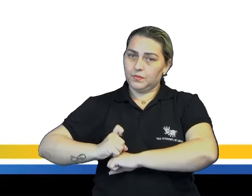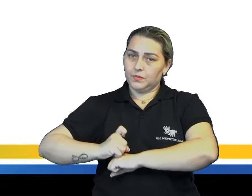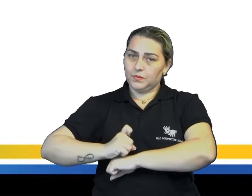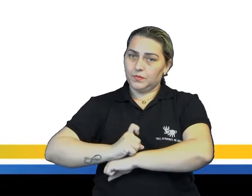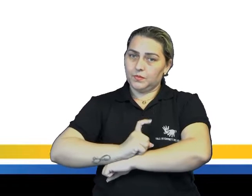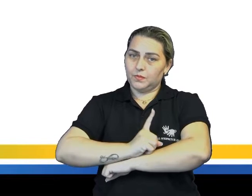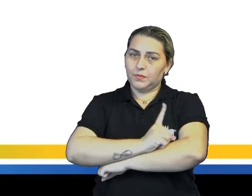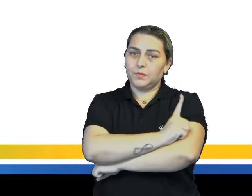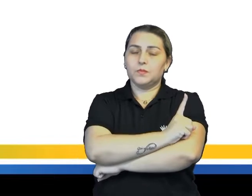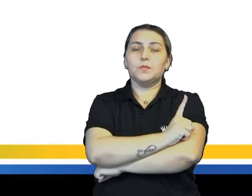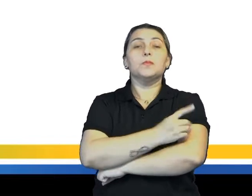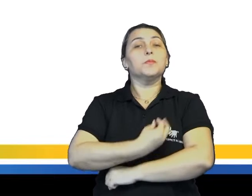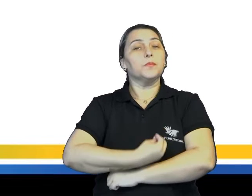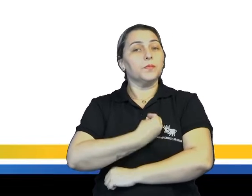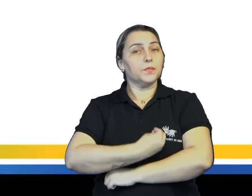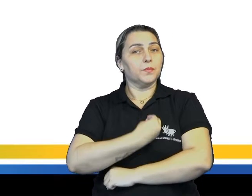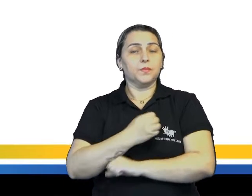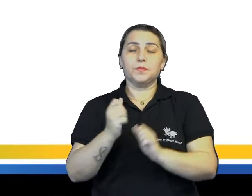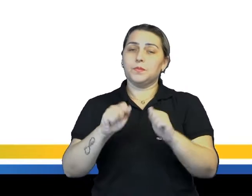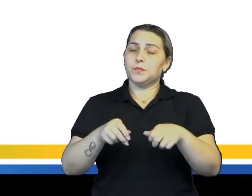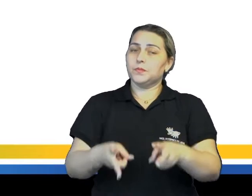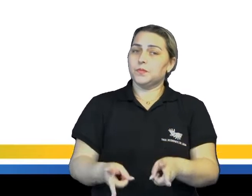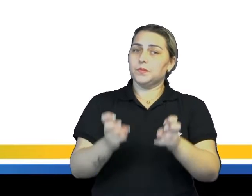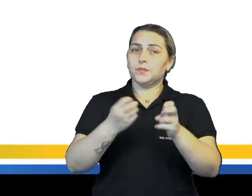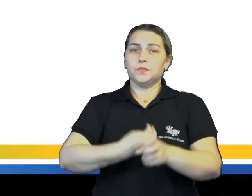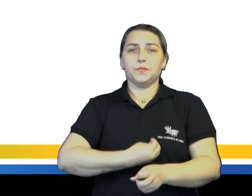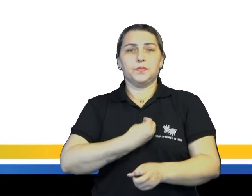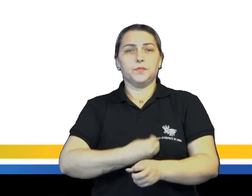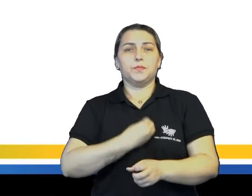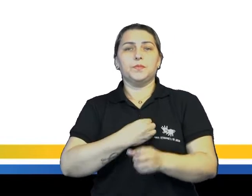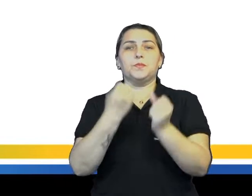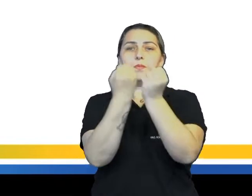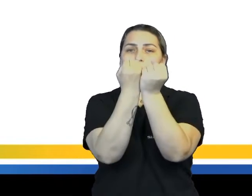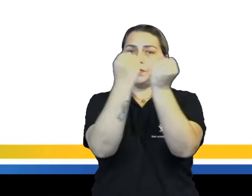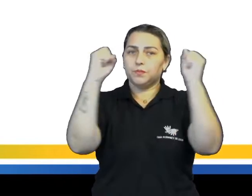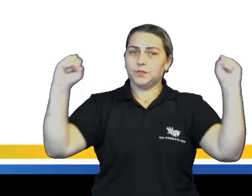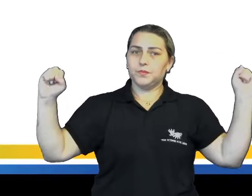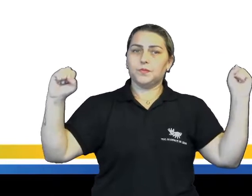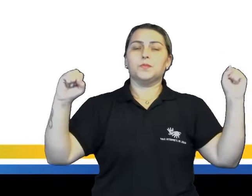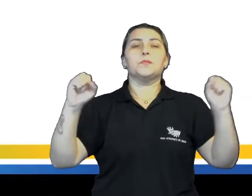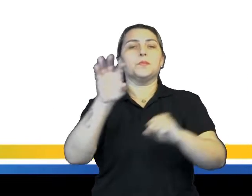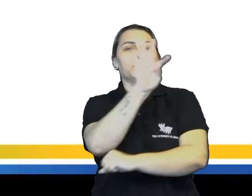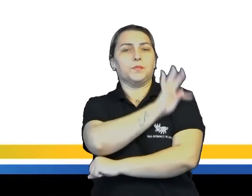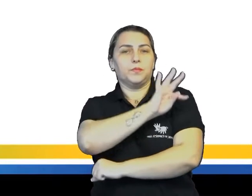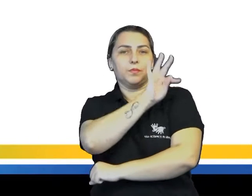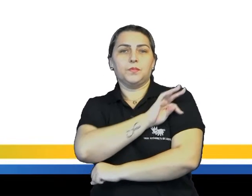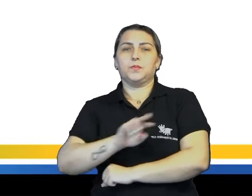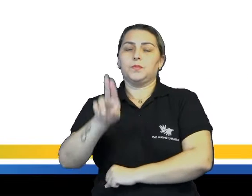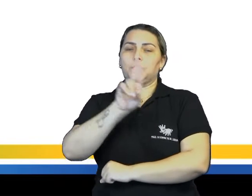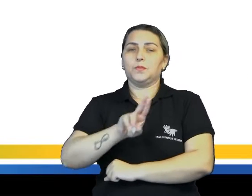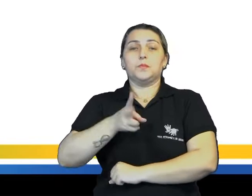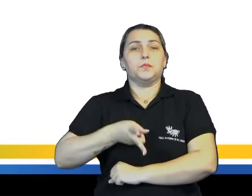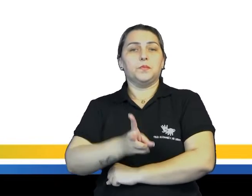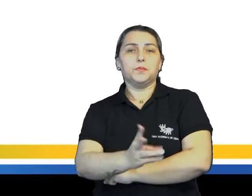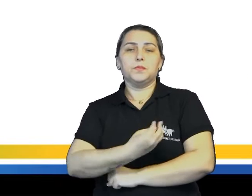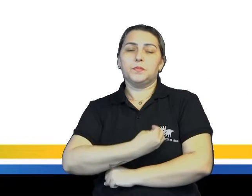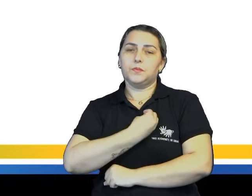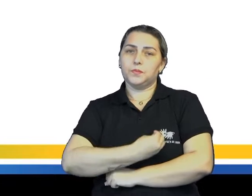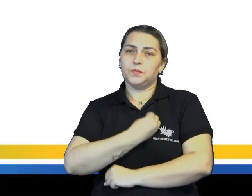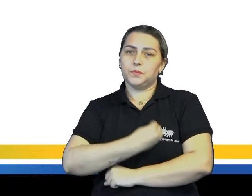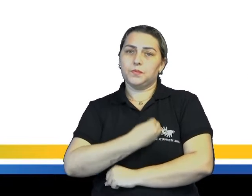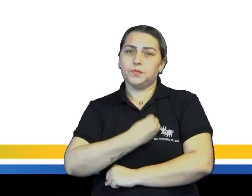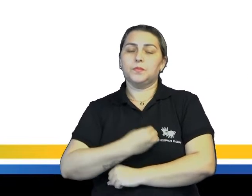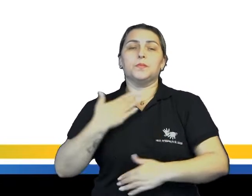história da humanidade, é possível perceber a presença de atividade física como técnica utilizada para a sobrevivência, na